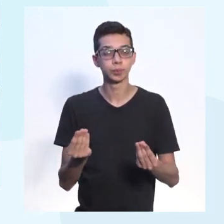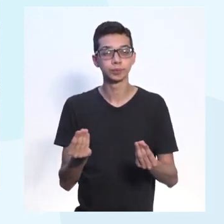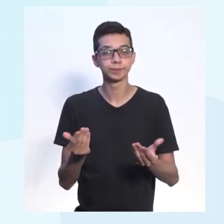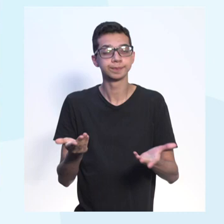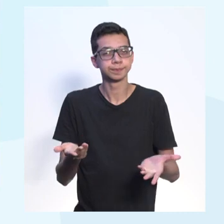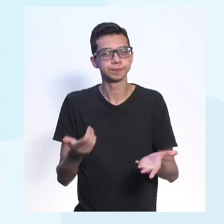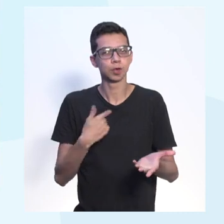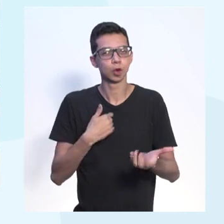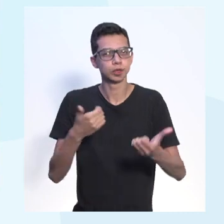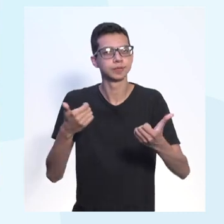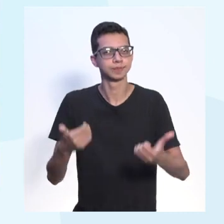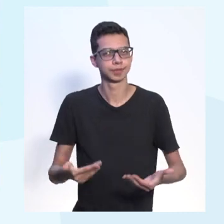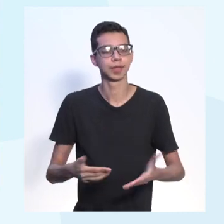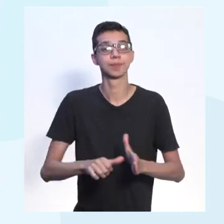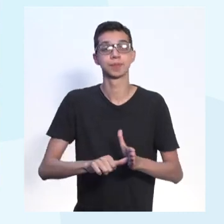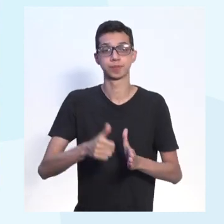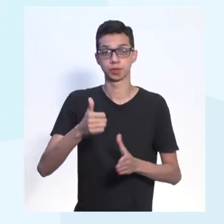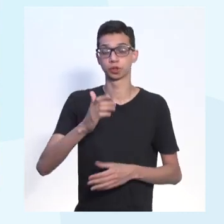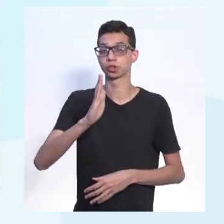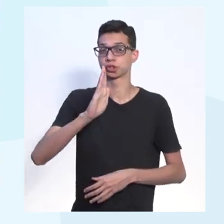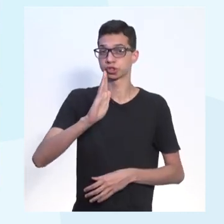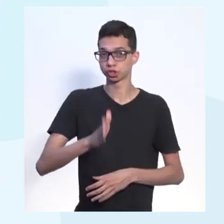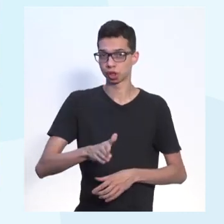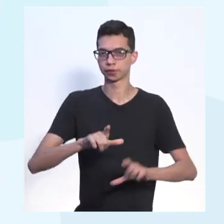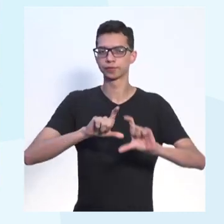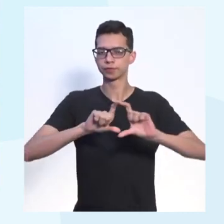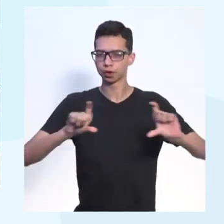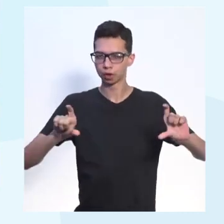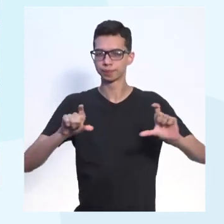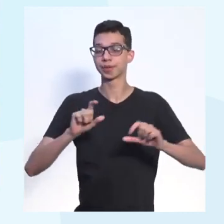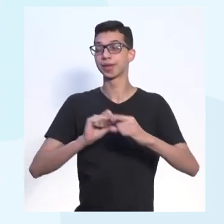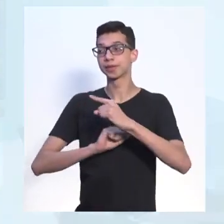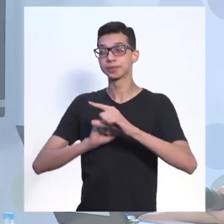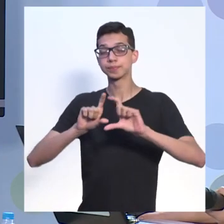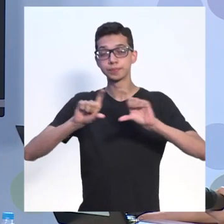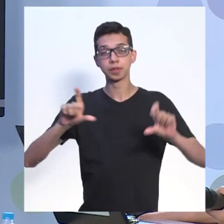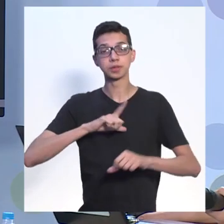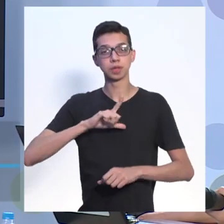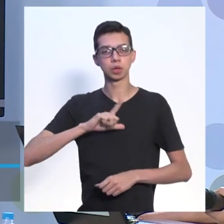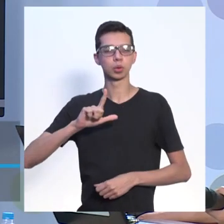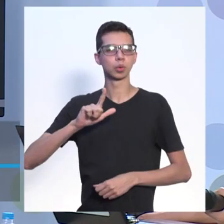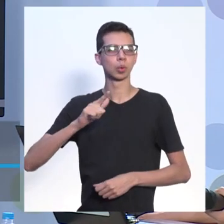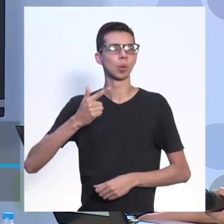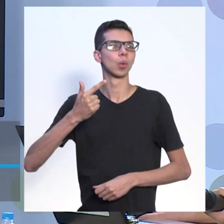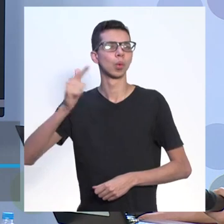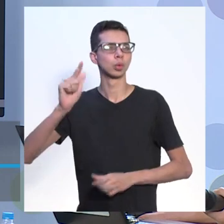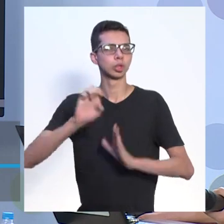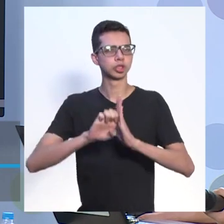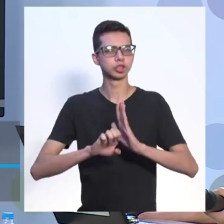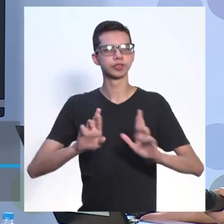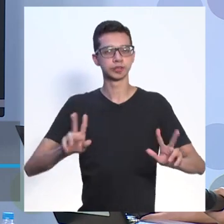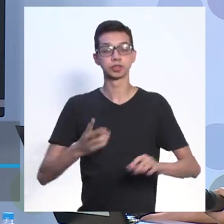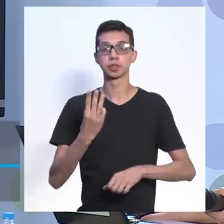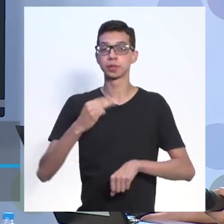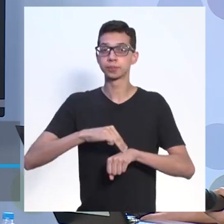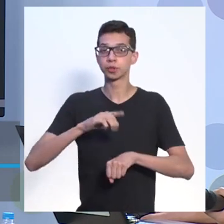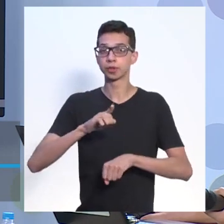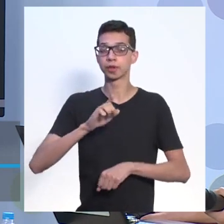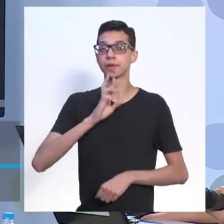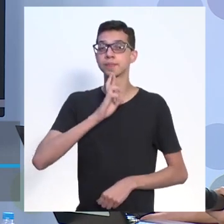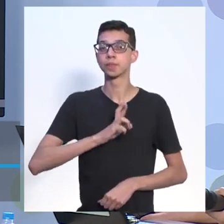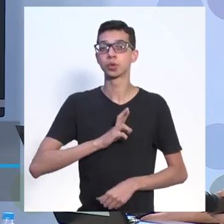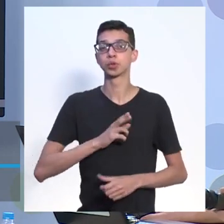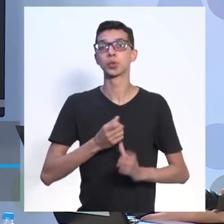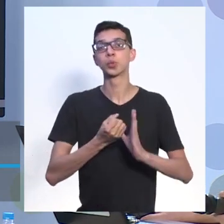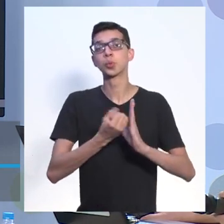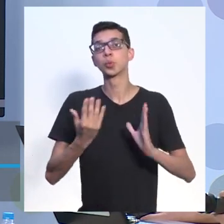primeira já com a fórmula, os outros exercícios talvez a gente diminua um pouco mais essa questão. 3 minutos para vocês me dizerem quanto